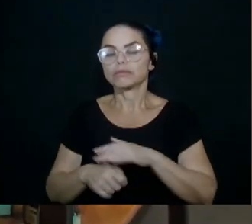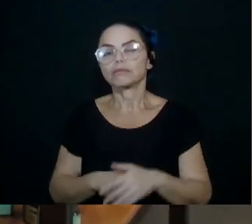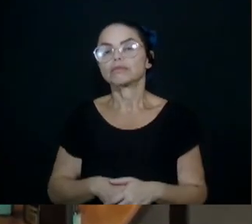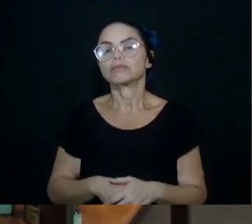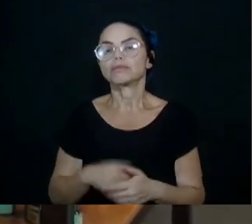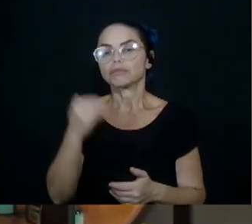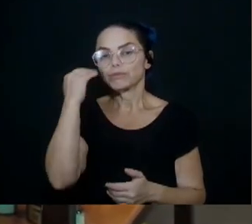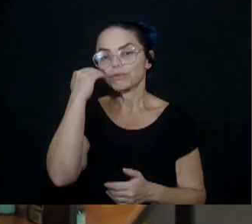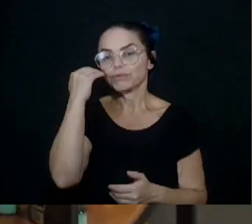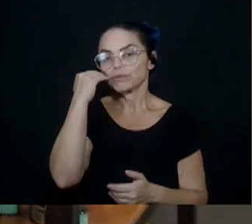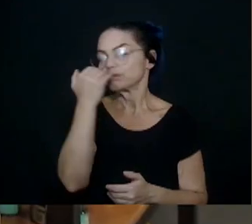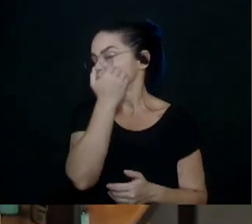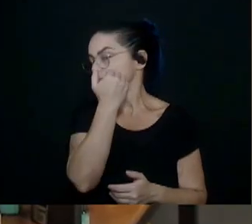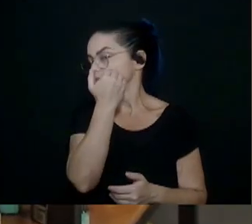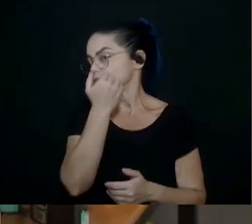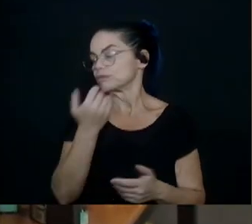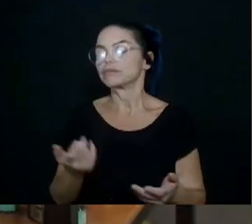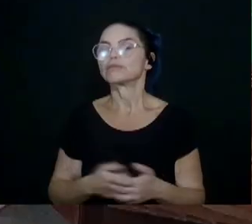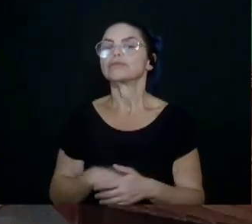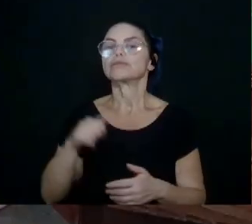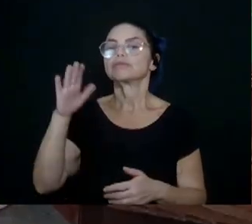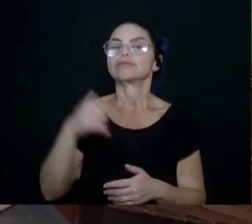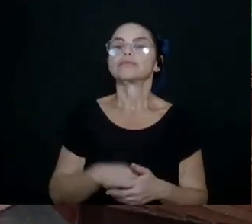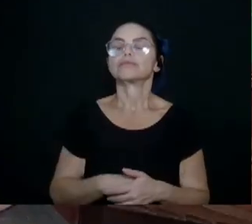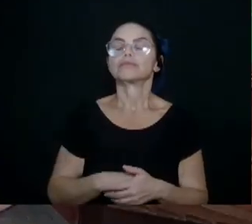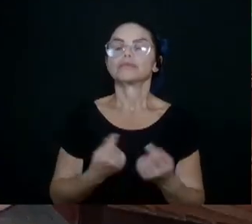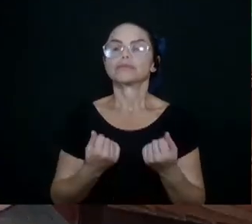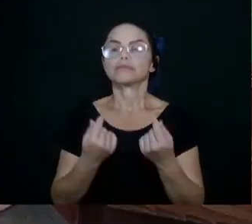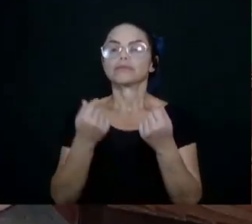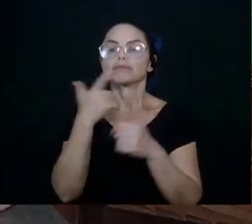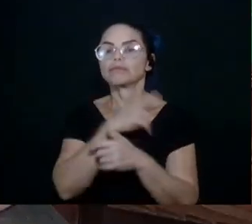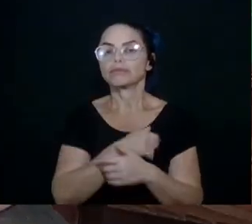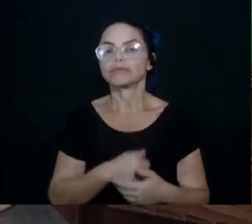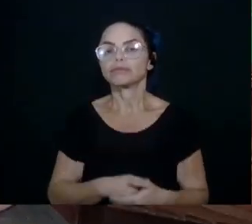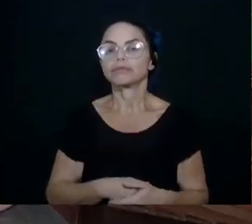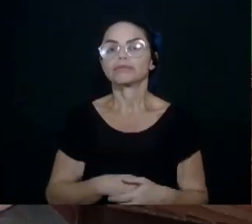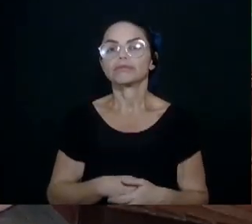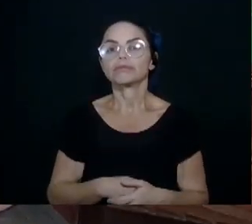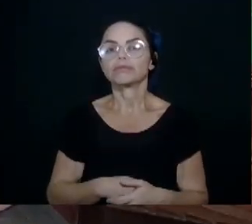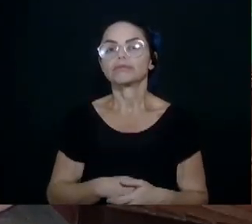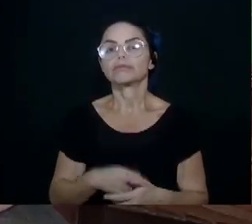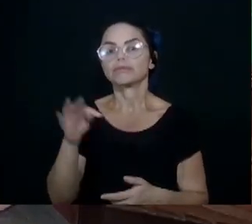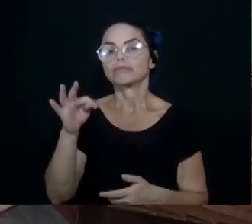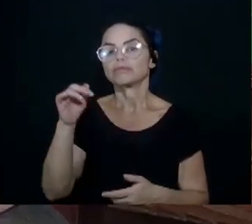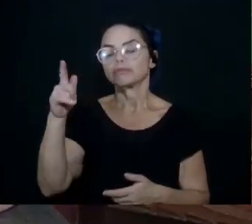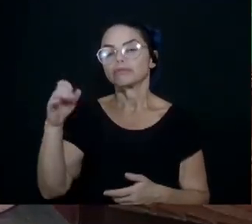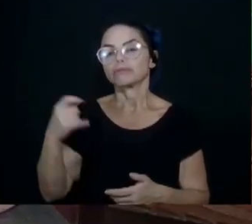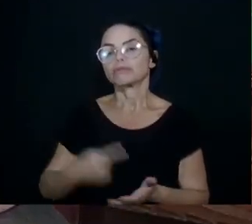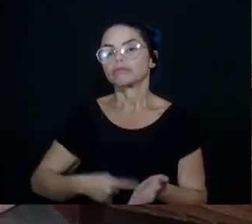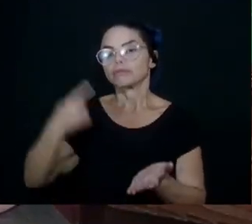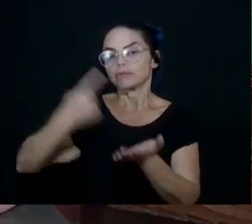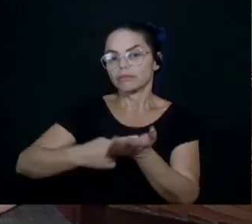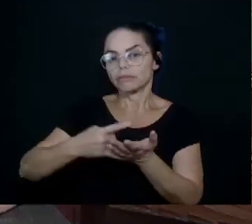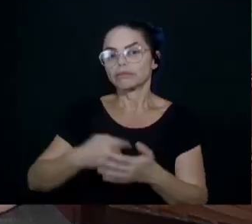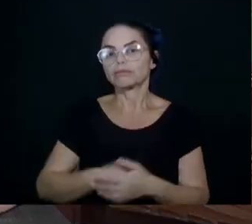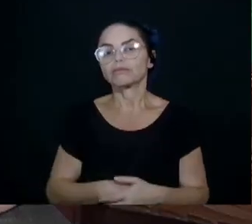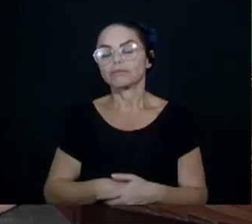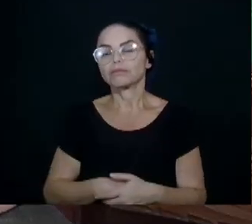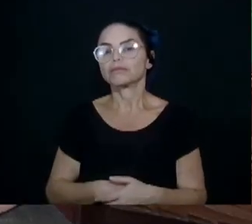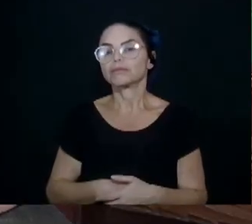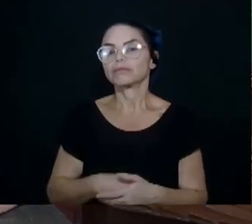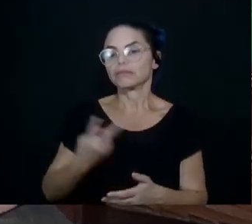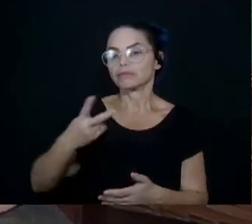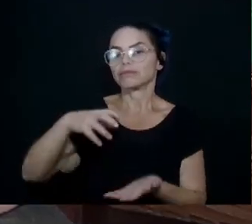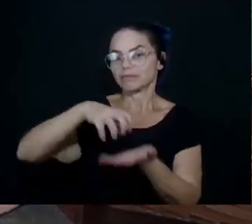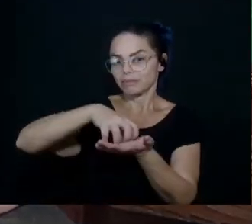proporcionar ainda mais faturamento. Então essa é a ideia. Tá certo, então, Thiago, vamos combinar o seguinte: quando a segunda unidade